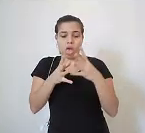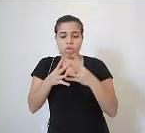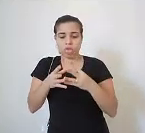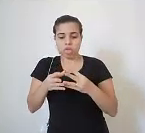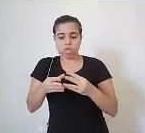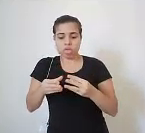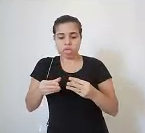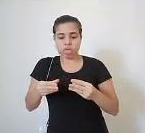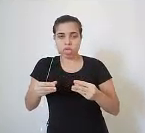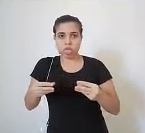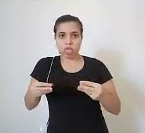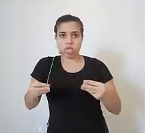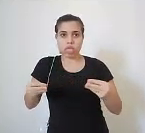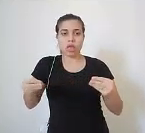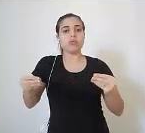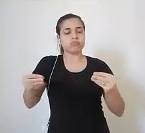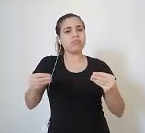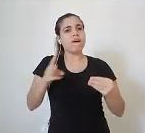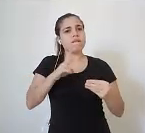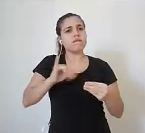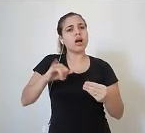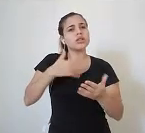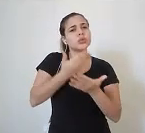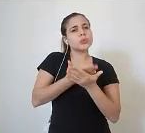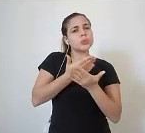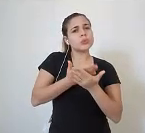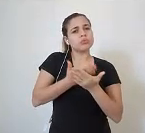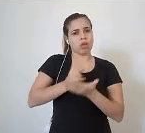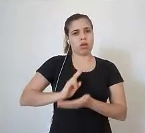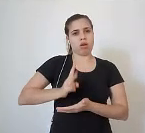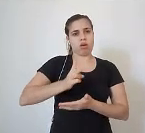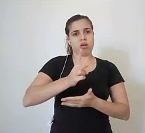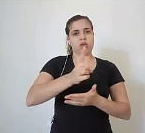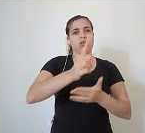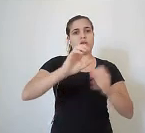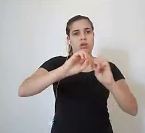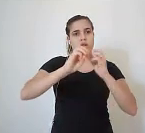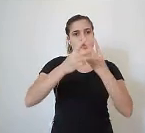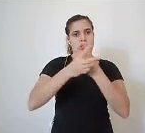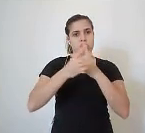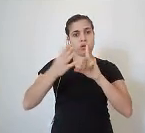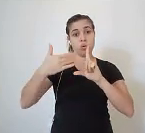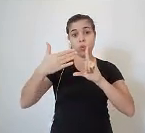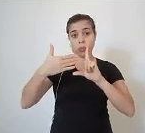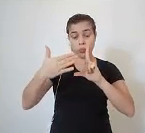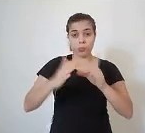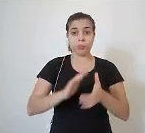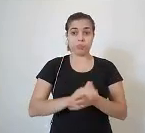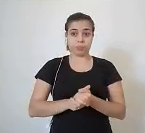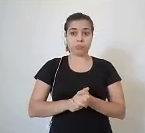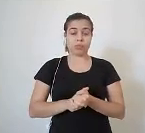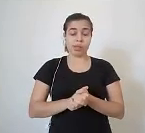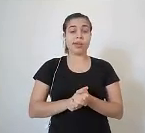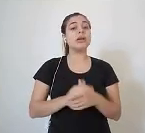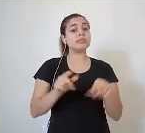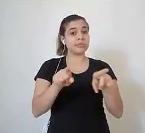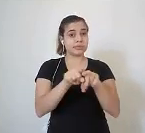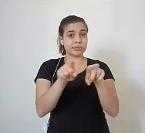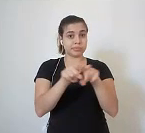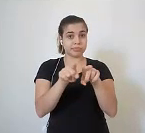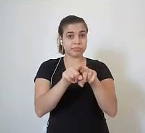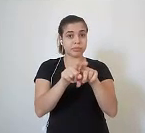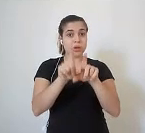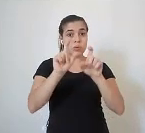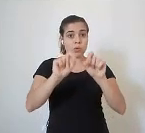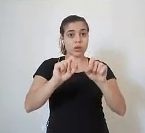dos ecossistemas. E, além dos produtores e consumidores, também temos os decompositores, que a gente também vai abordar nos